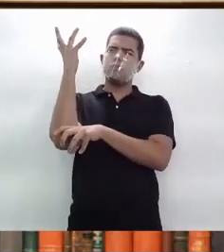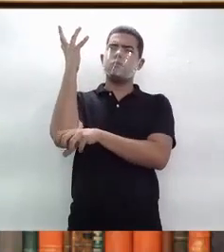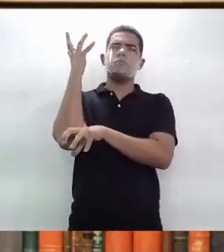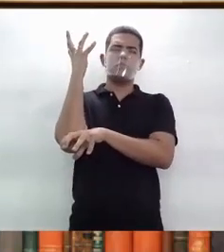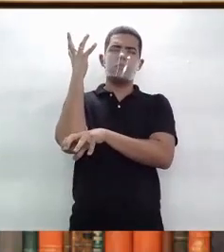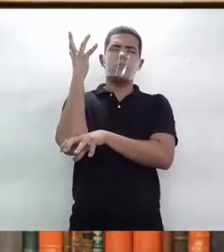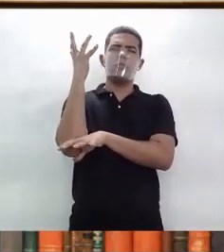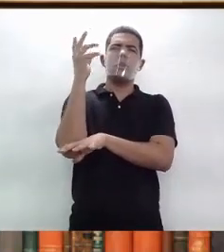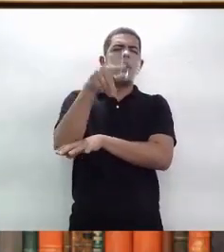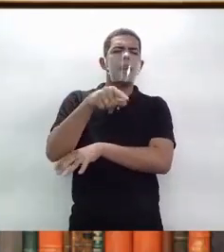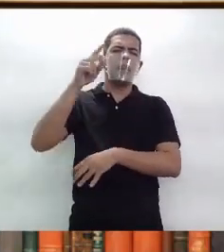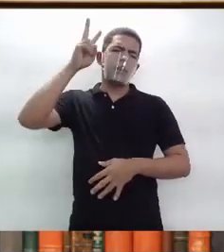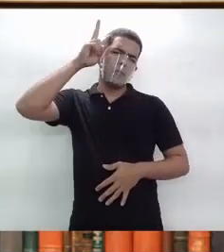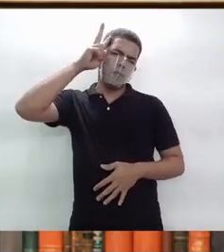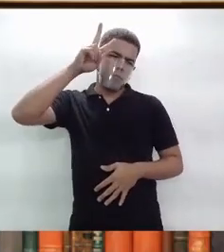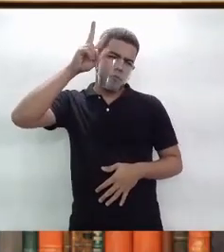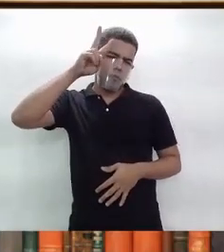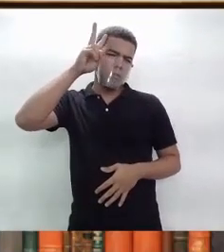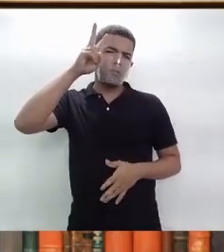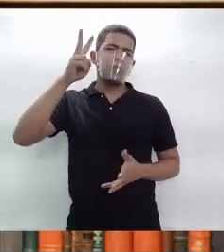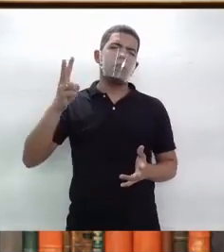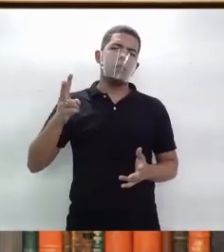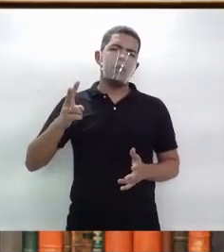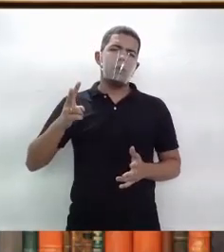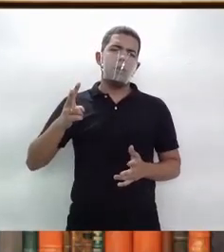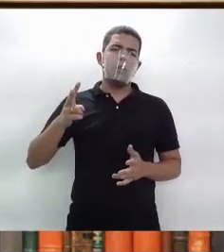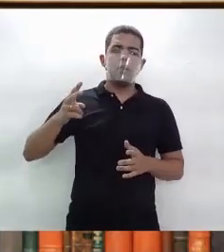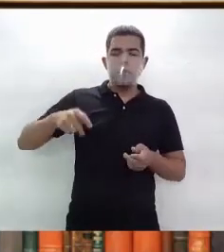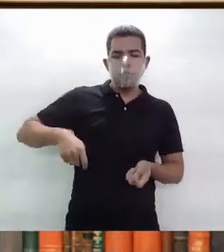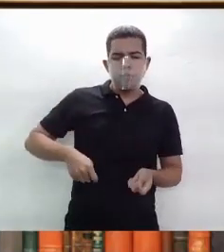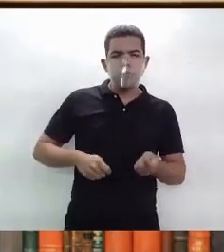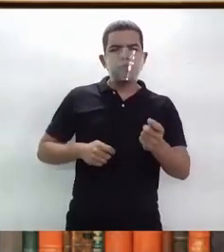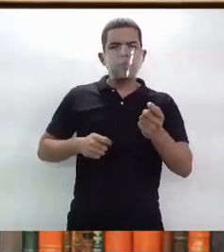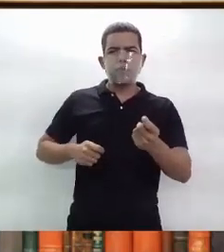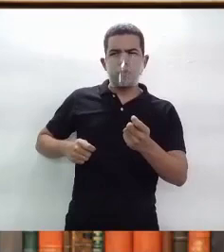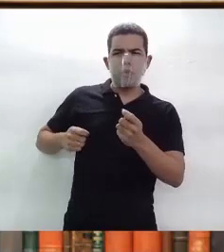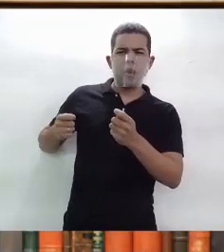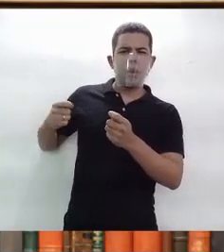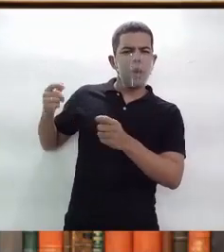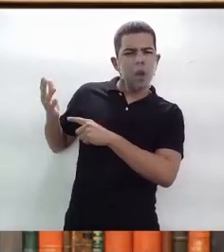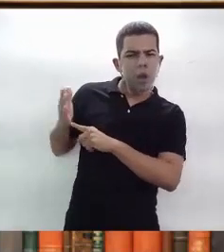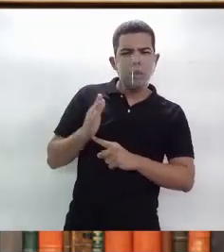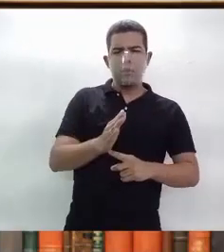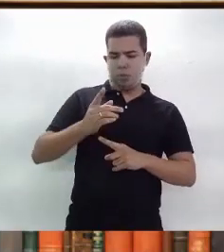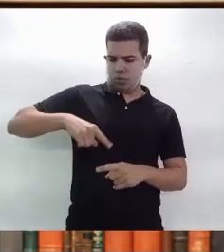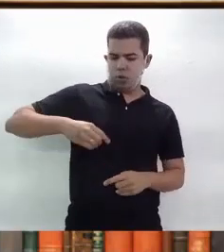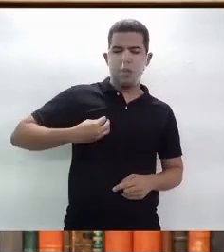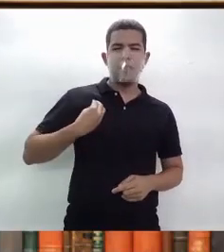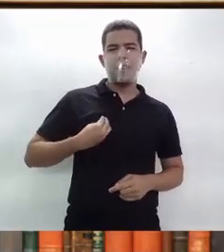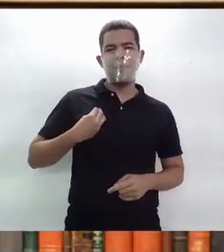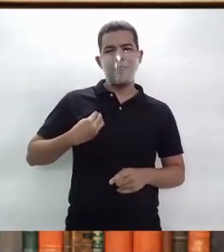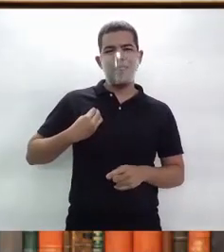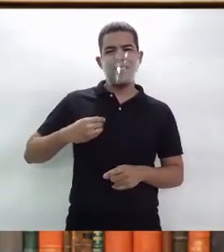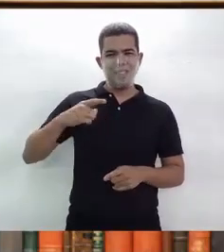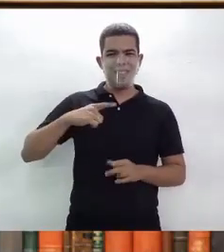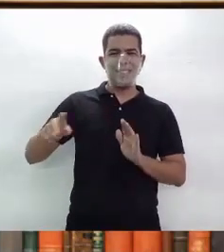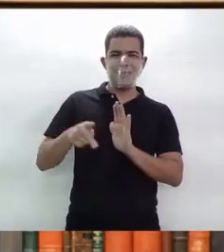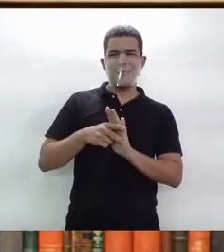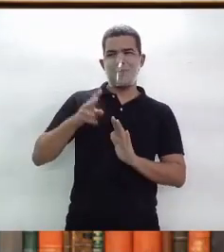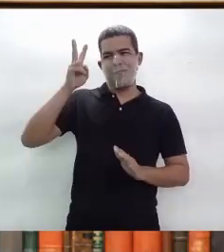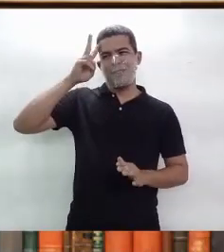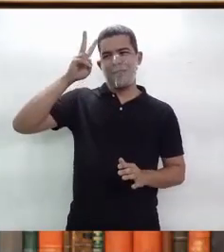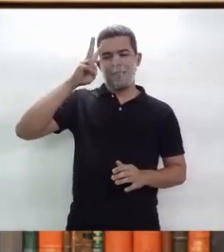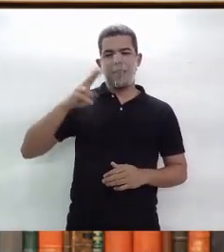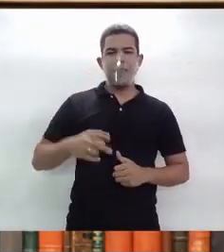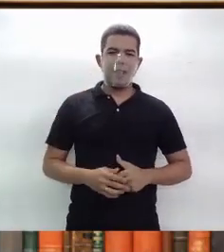do histórico, dessa oportunidade que o maracatu nos traz. E eu digo isso como vivência própria, prof, e eu tenho a